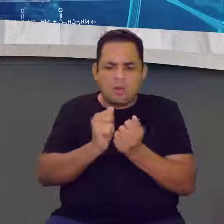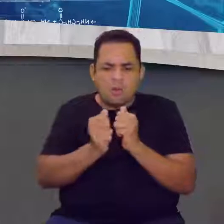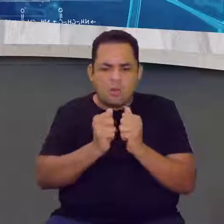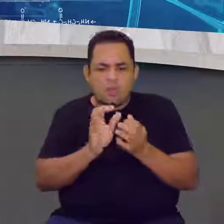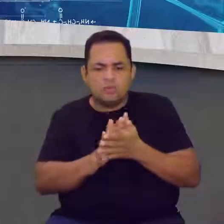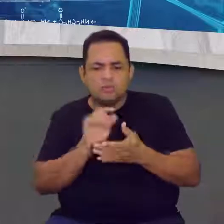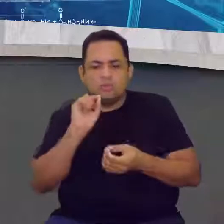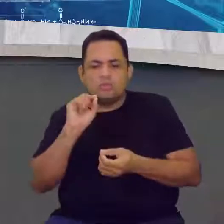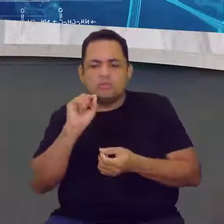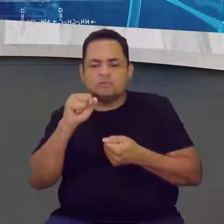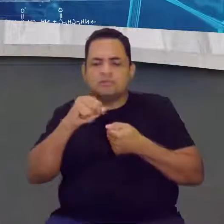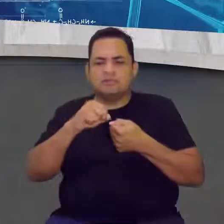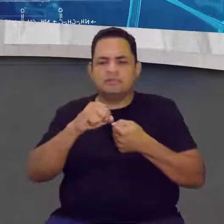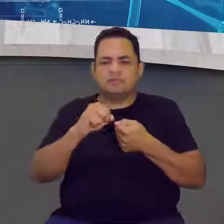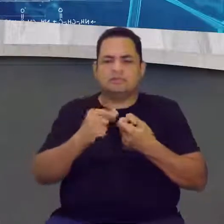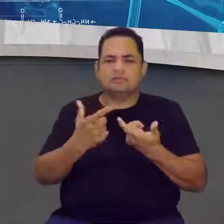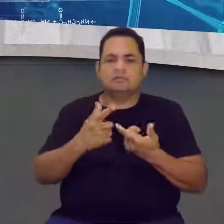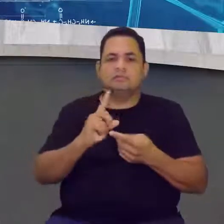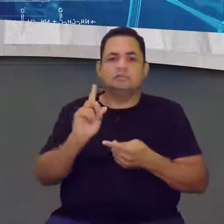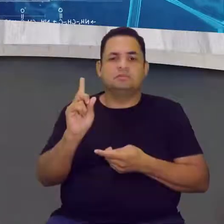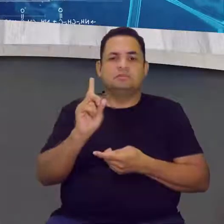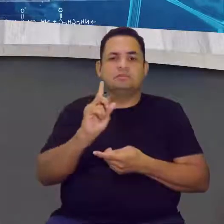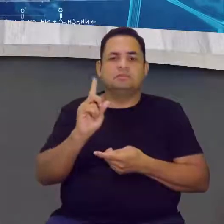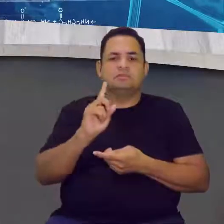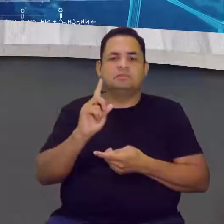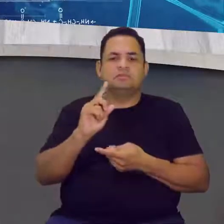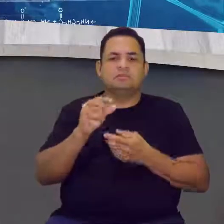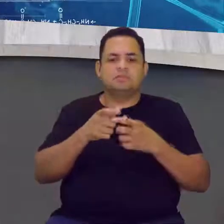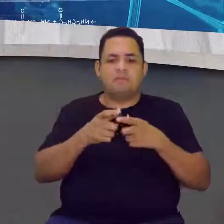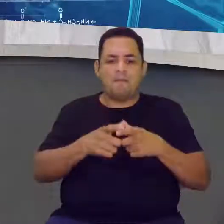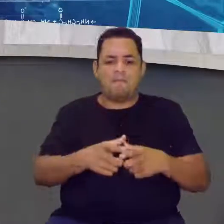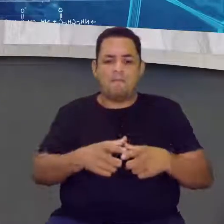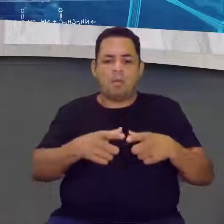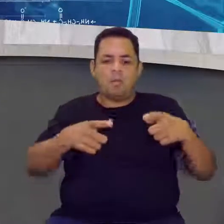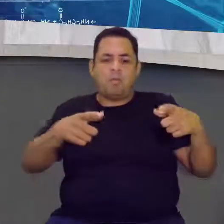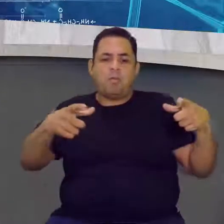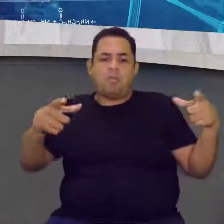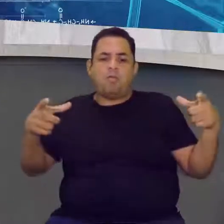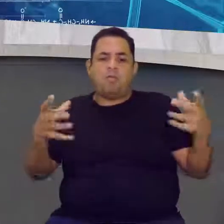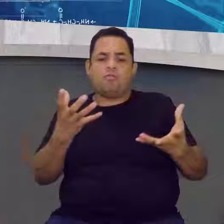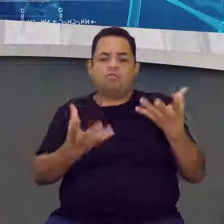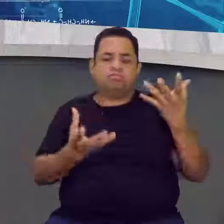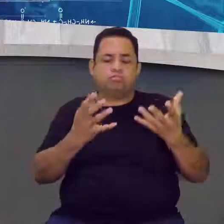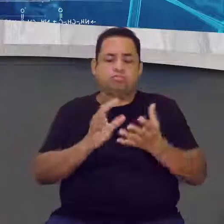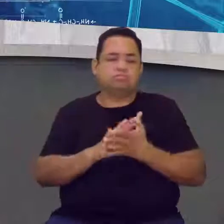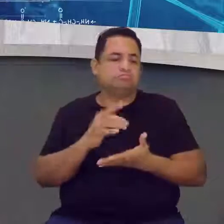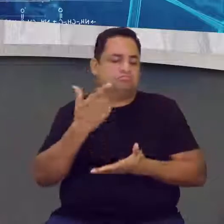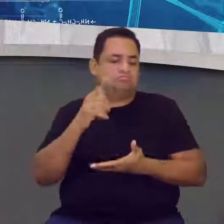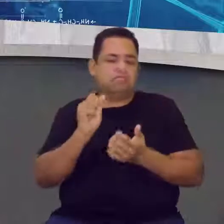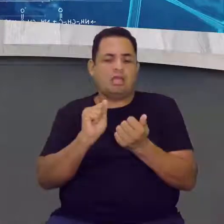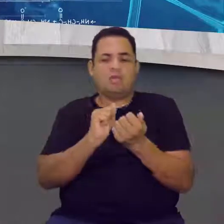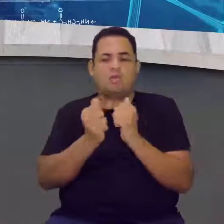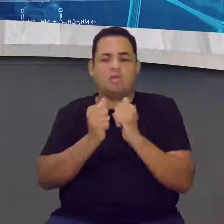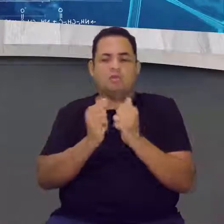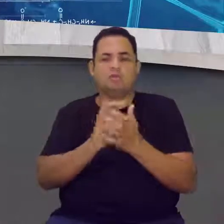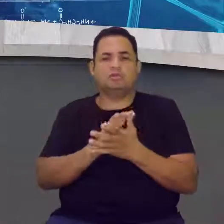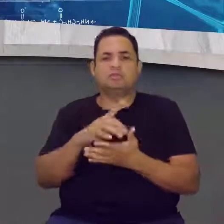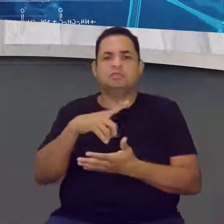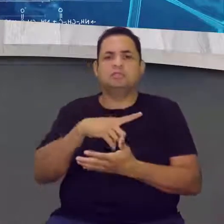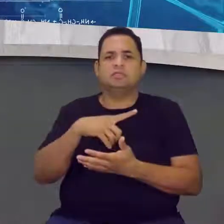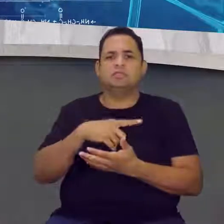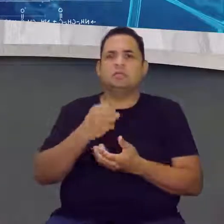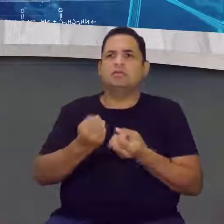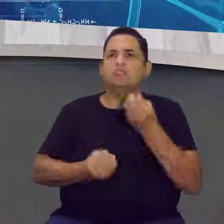de que você está fazendo para que não venha se propagar um fogo que acabe ficando sem controle e gerando ali